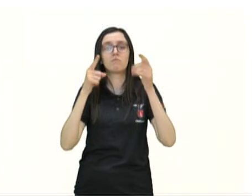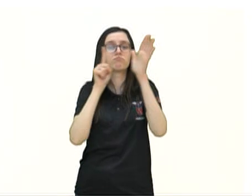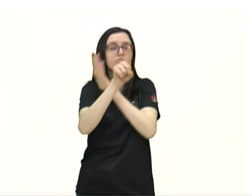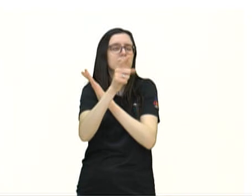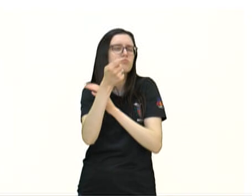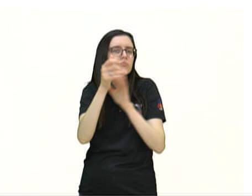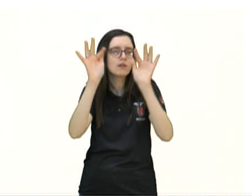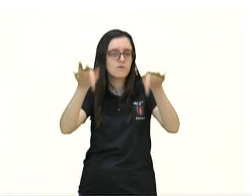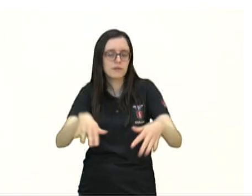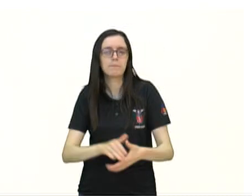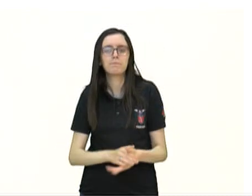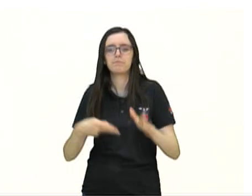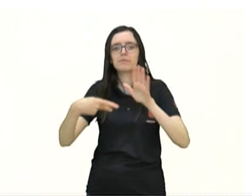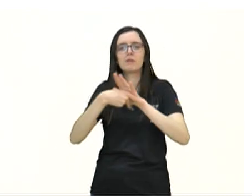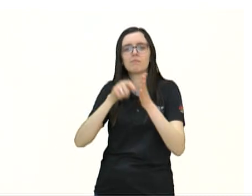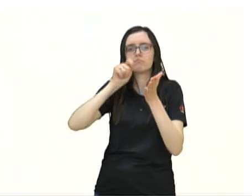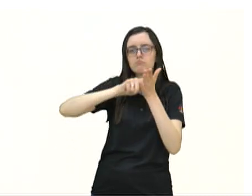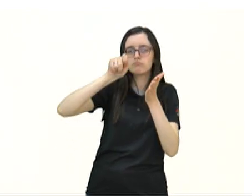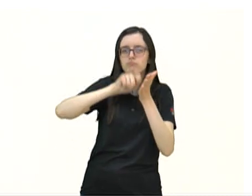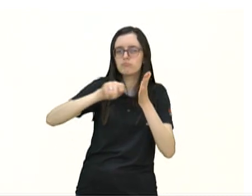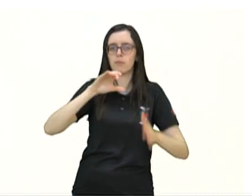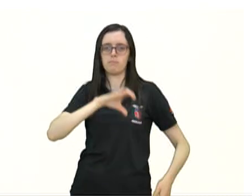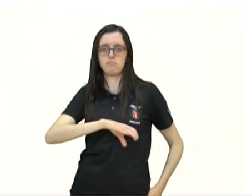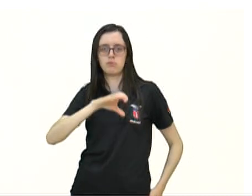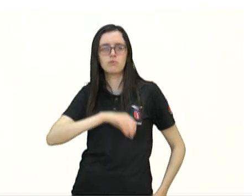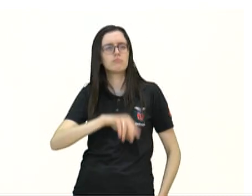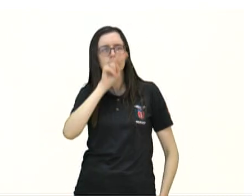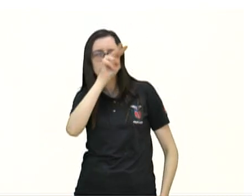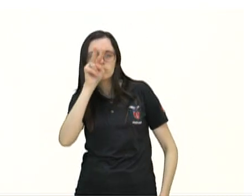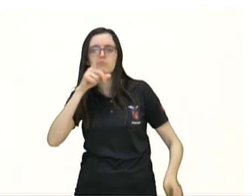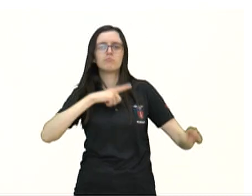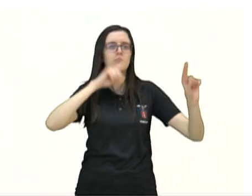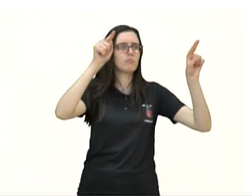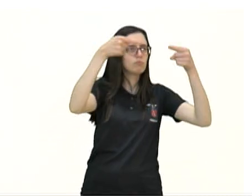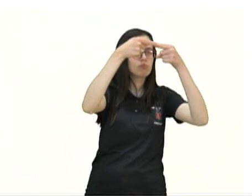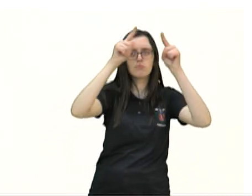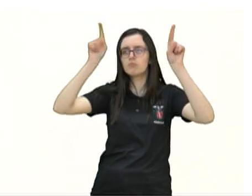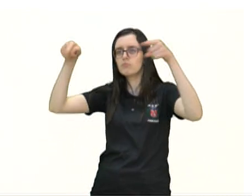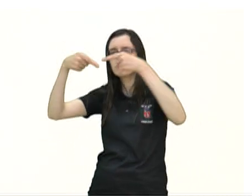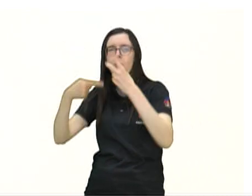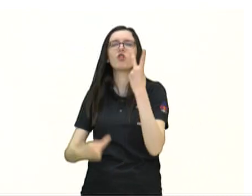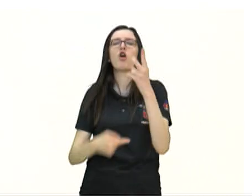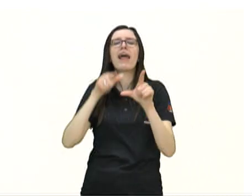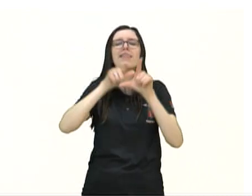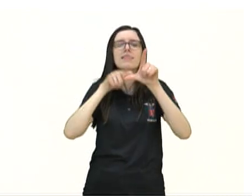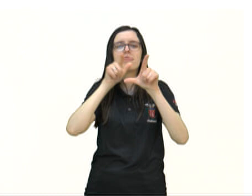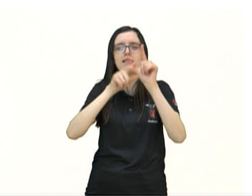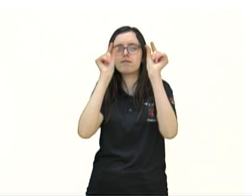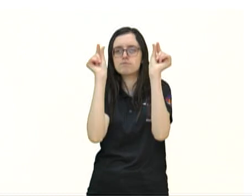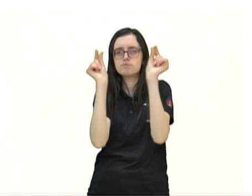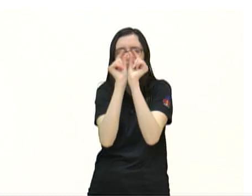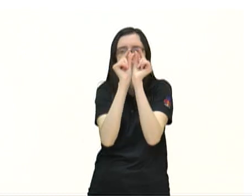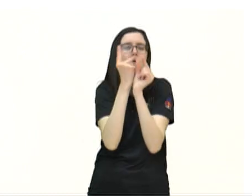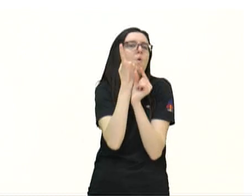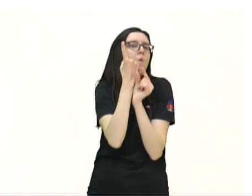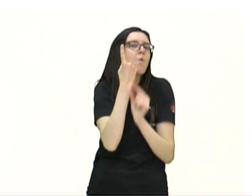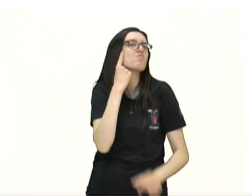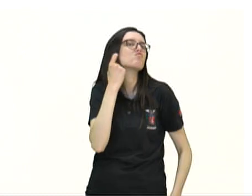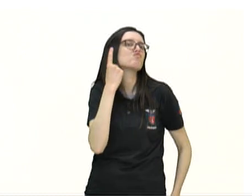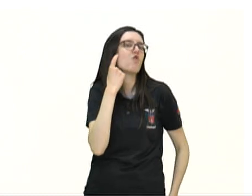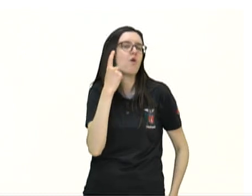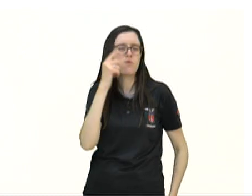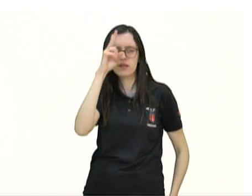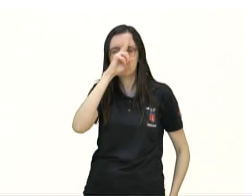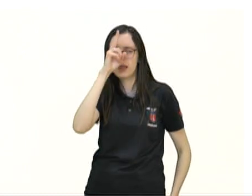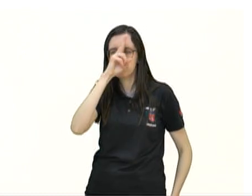Na ortografia da língua portuguesa, usam-se frequentemente combinações de 2 letras para representar um só som.